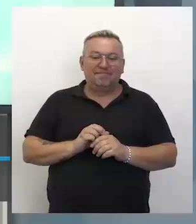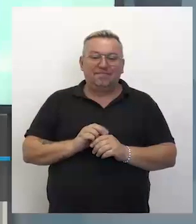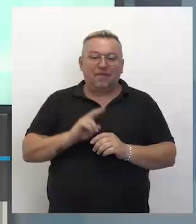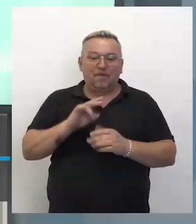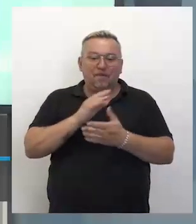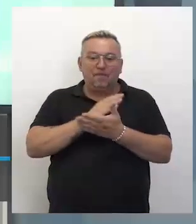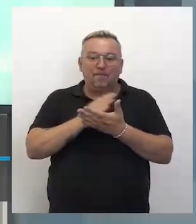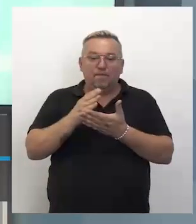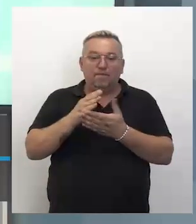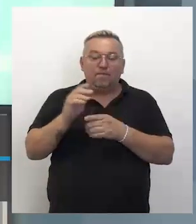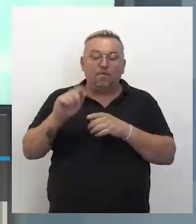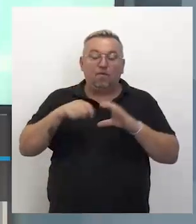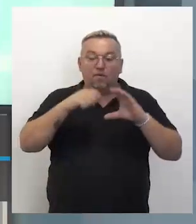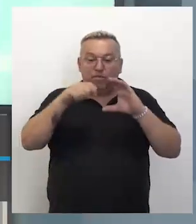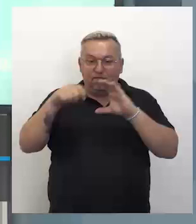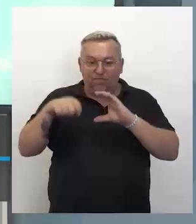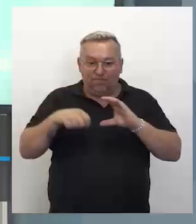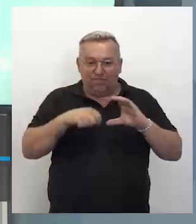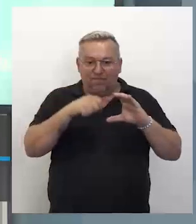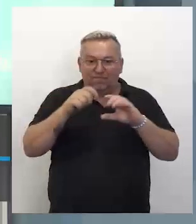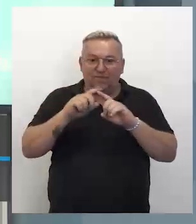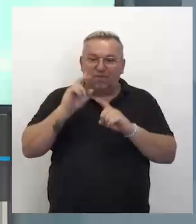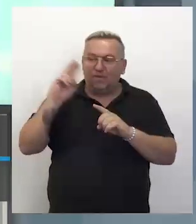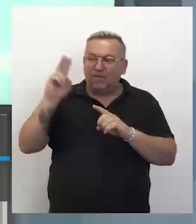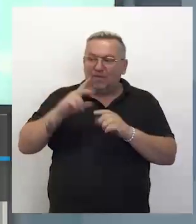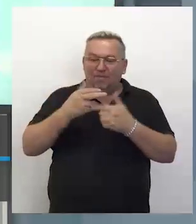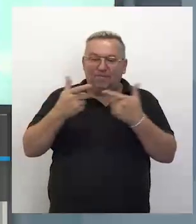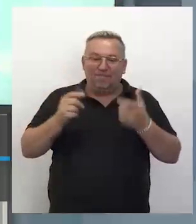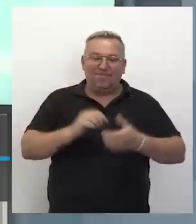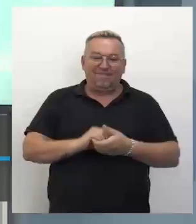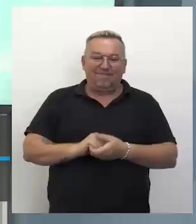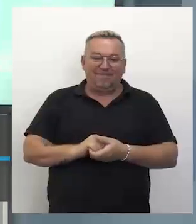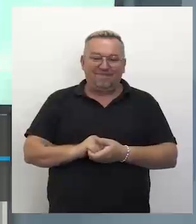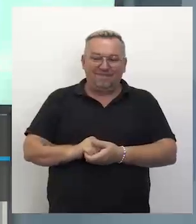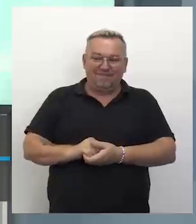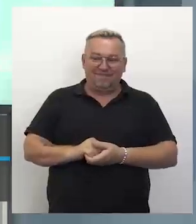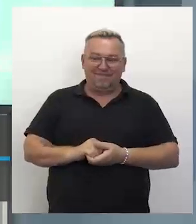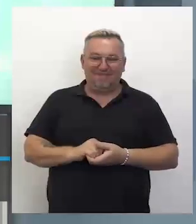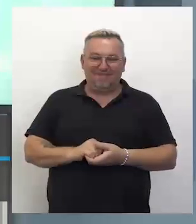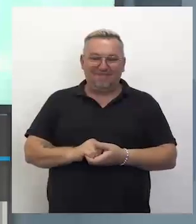começar com um videozinho aí para a gente entender essa questão.